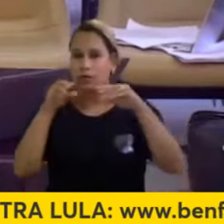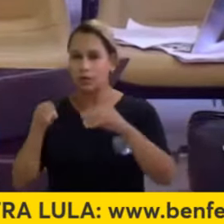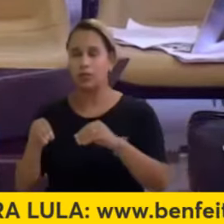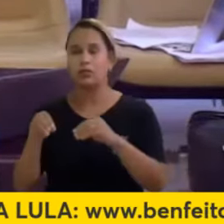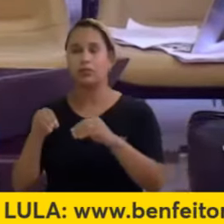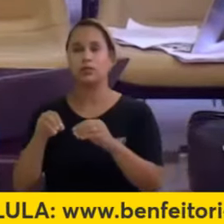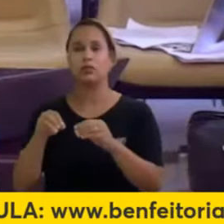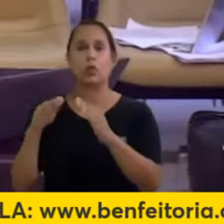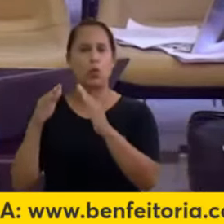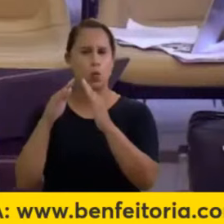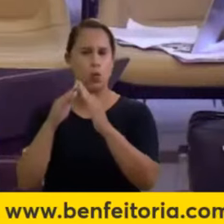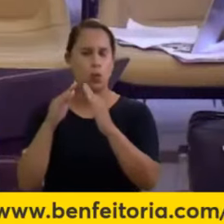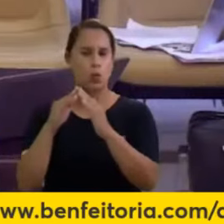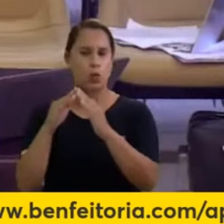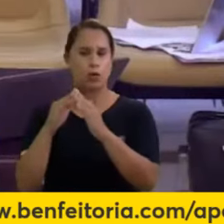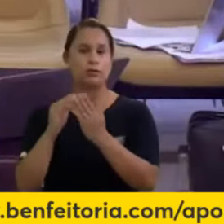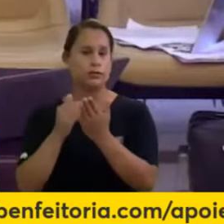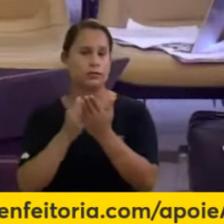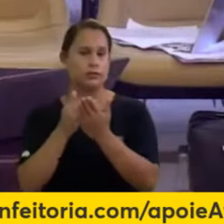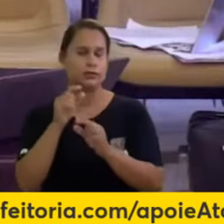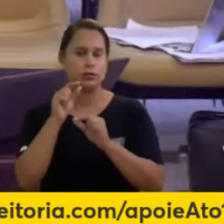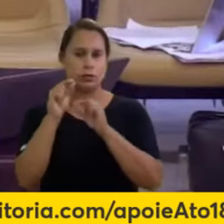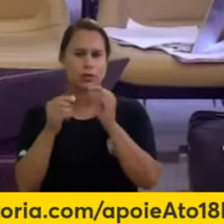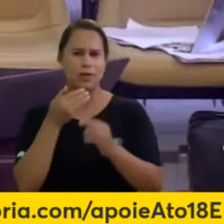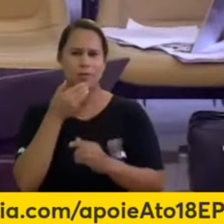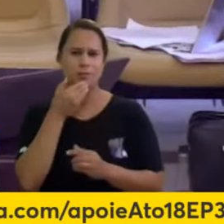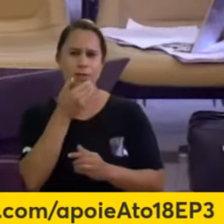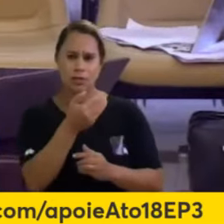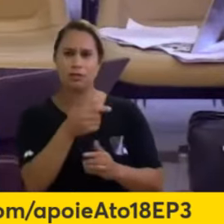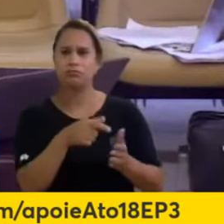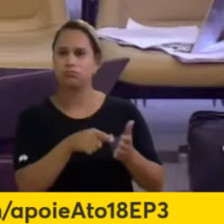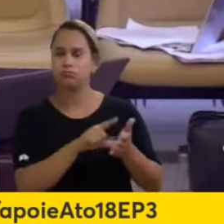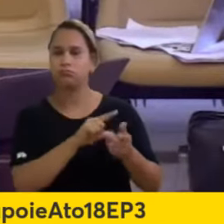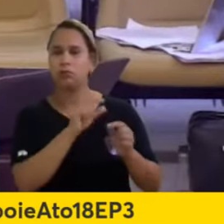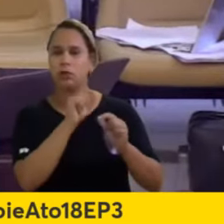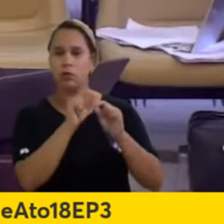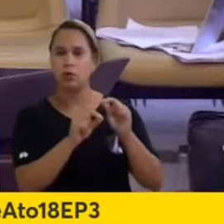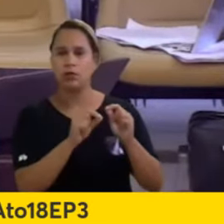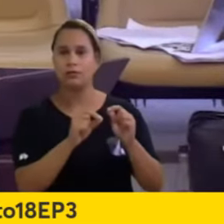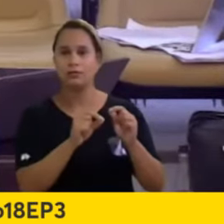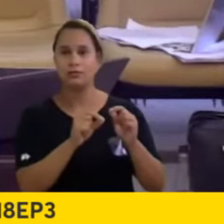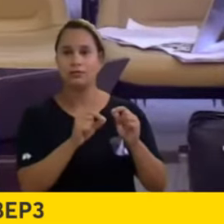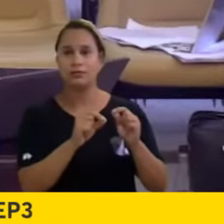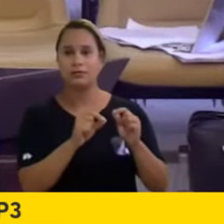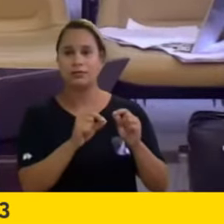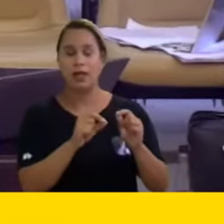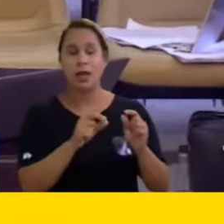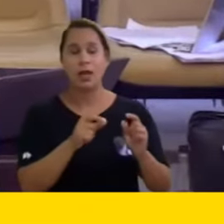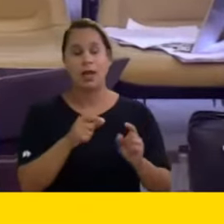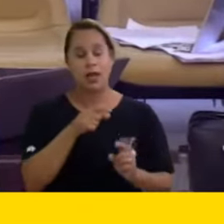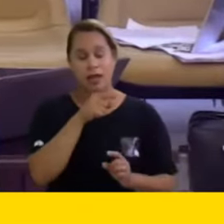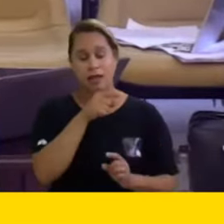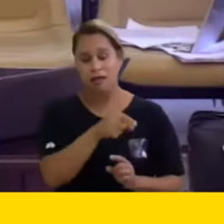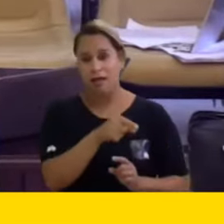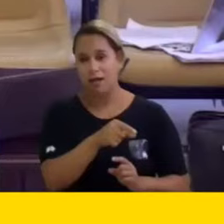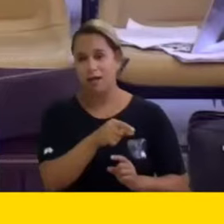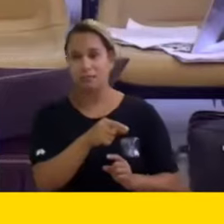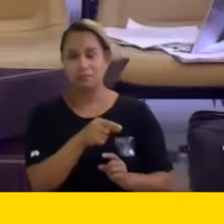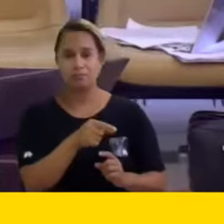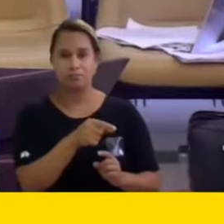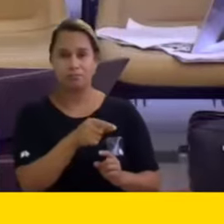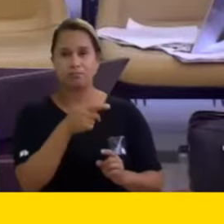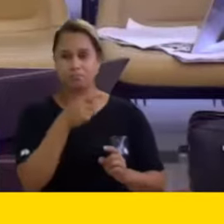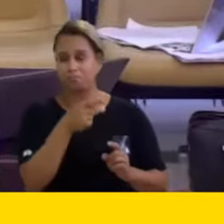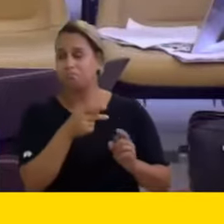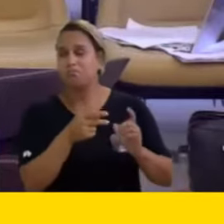a uma das petições vem com a a estratégia ou com a ideia de que ele teria vendido a candidatura presidencial dele sim excelências isso